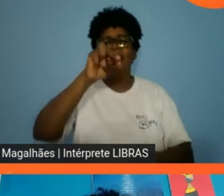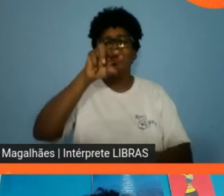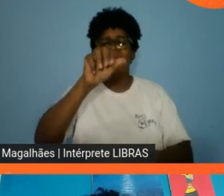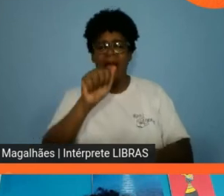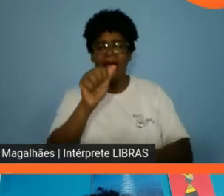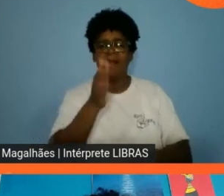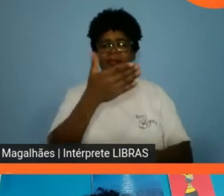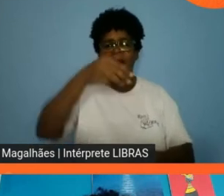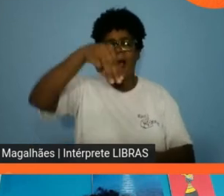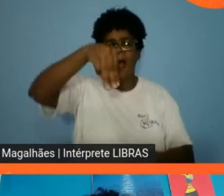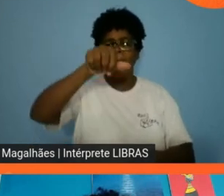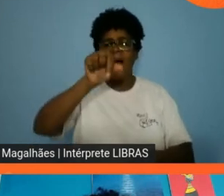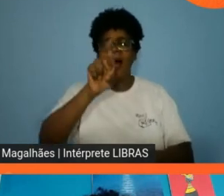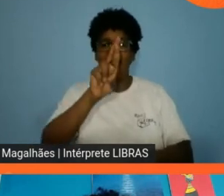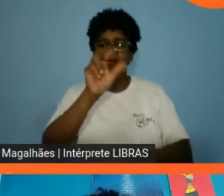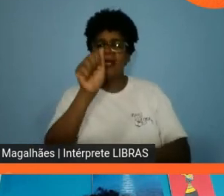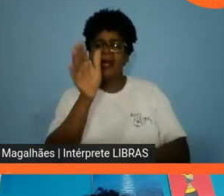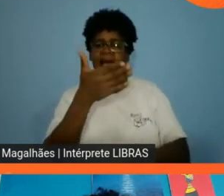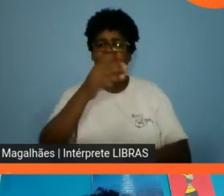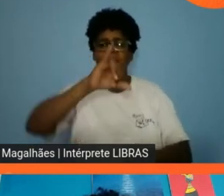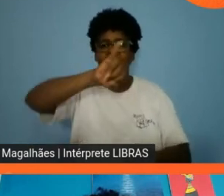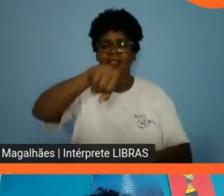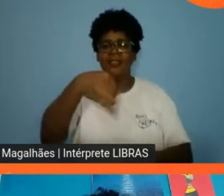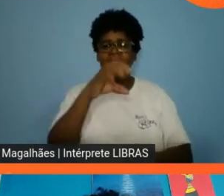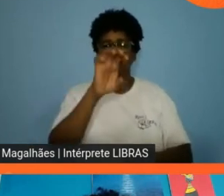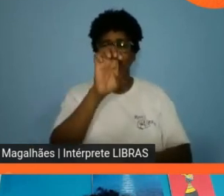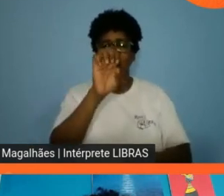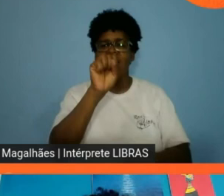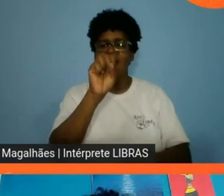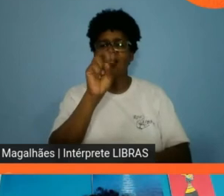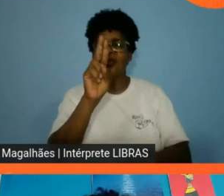brasileira, que é conhecida em outros países, que tem